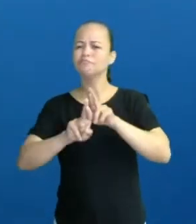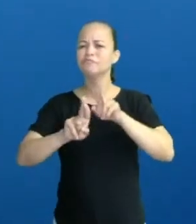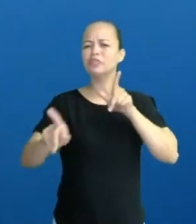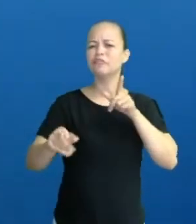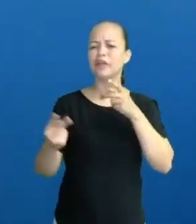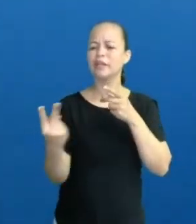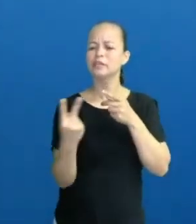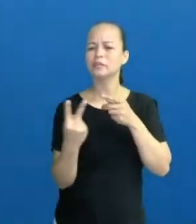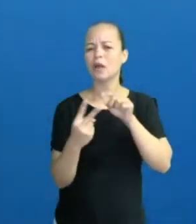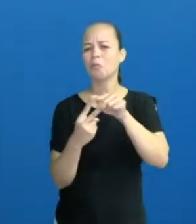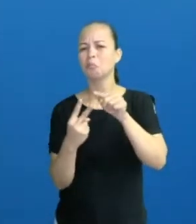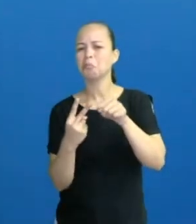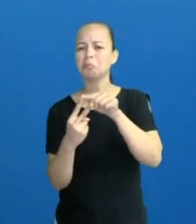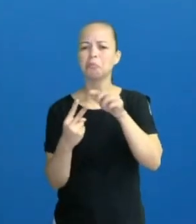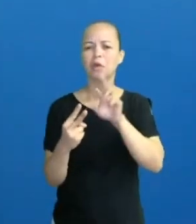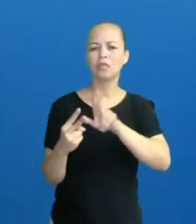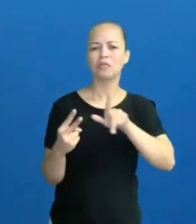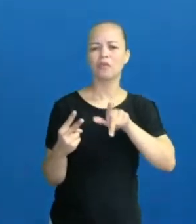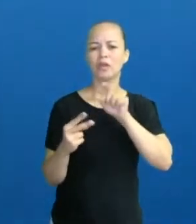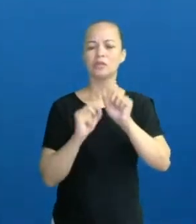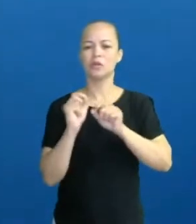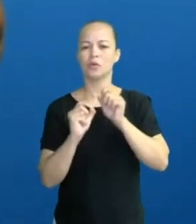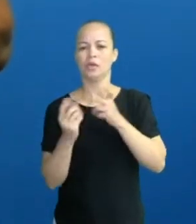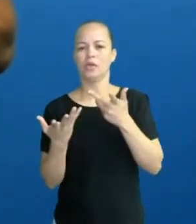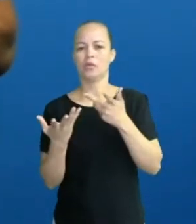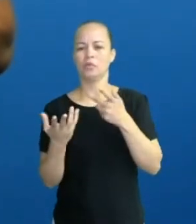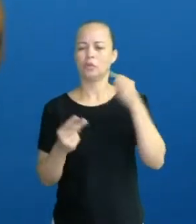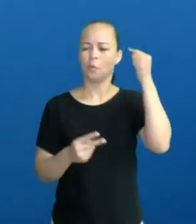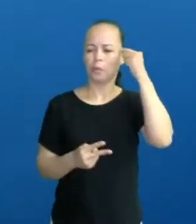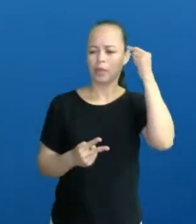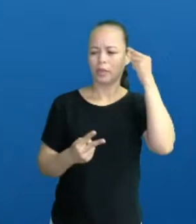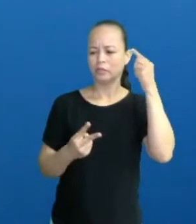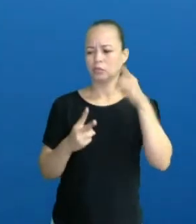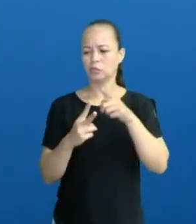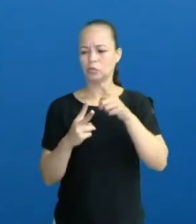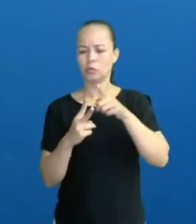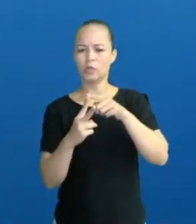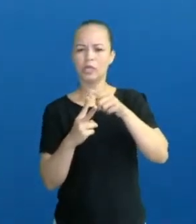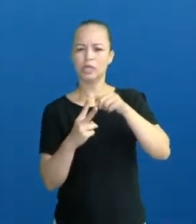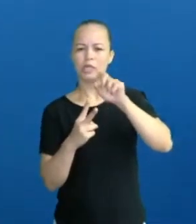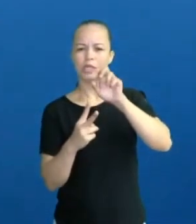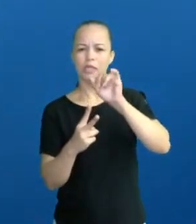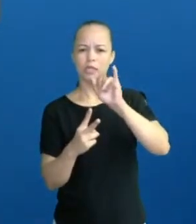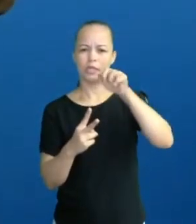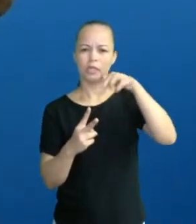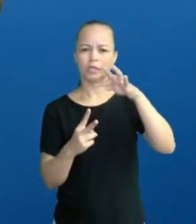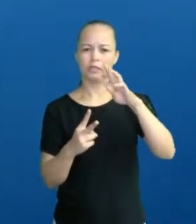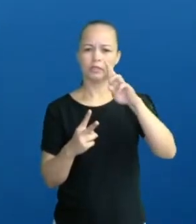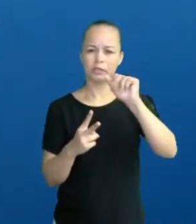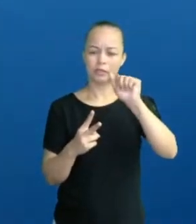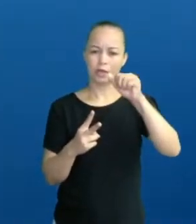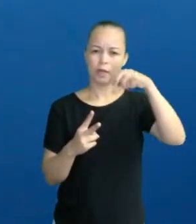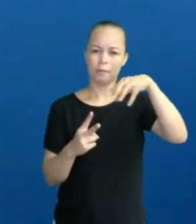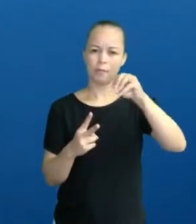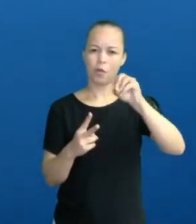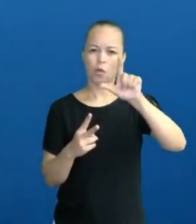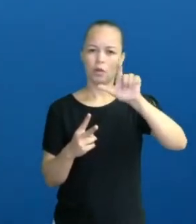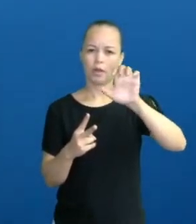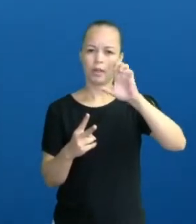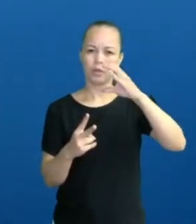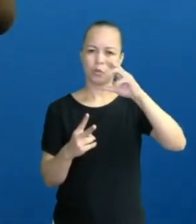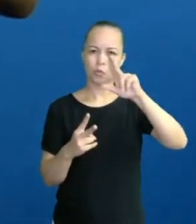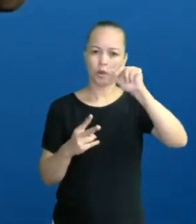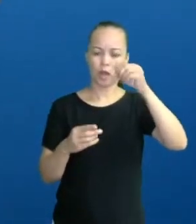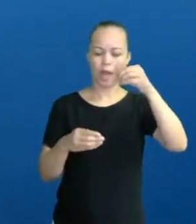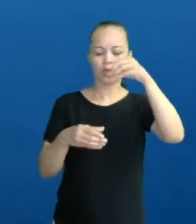simples. Quando eu penso em uma ligação intramolecular, eu vou sempre pensar dentro da